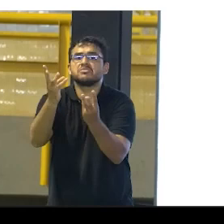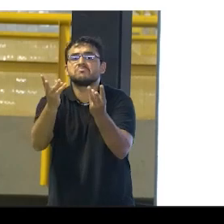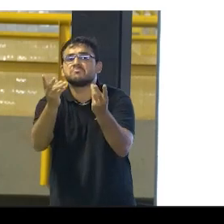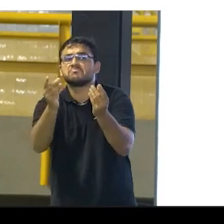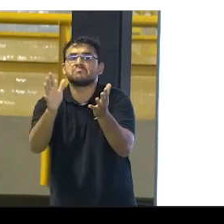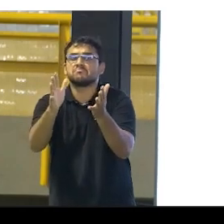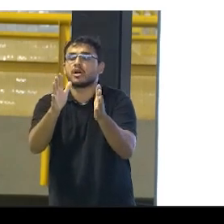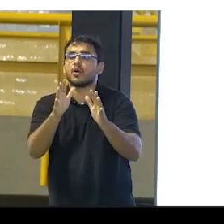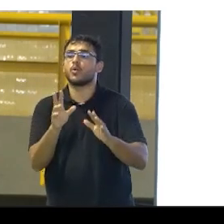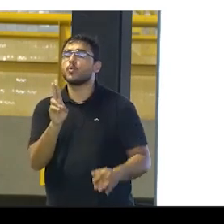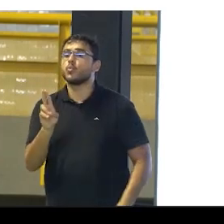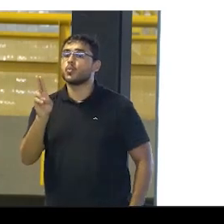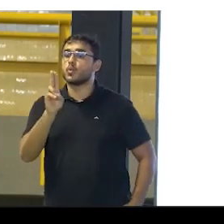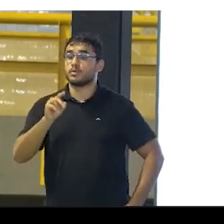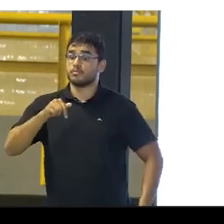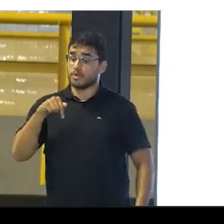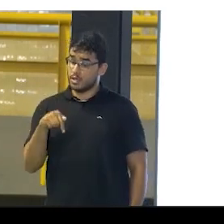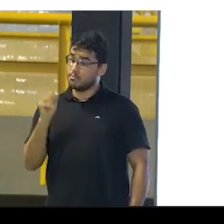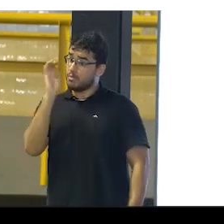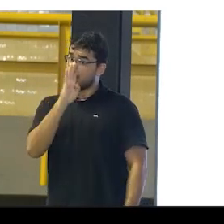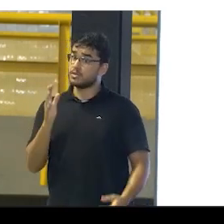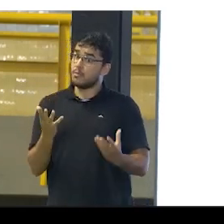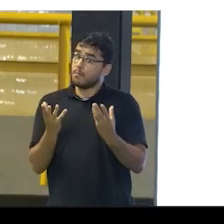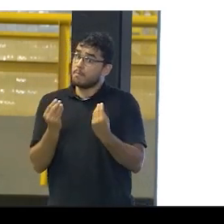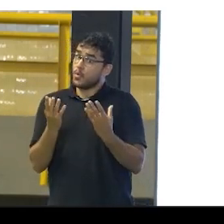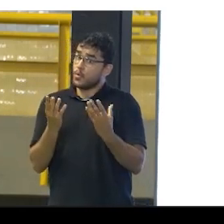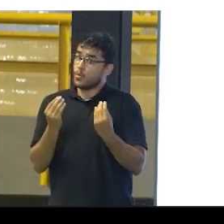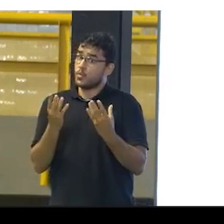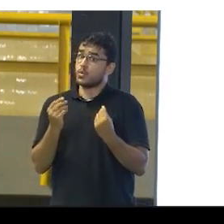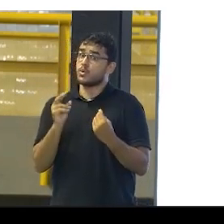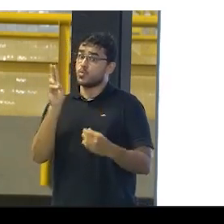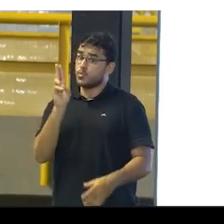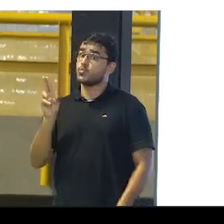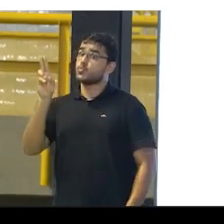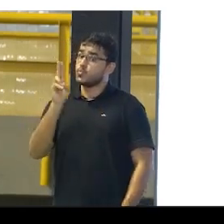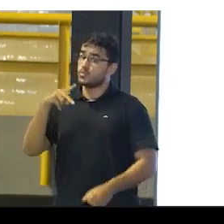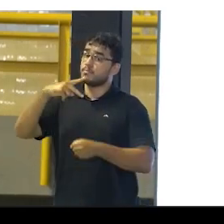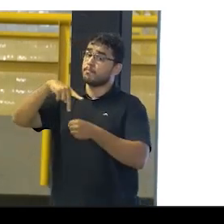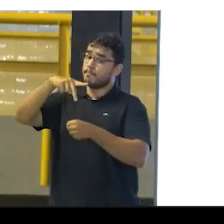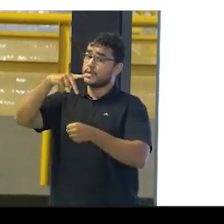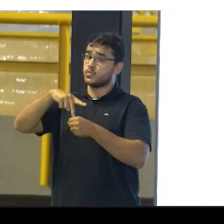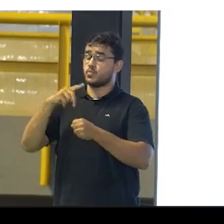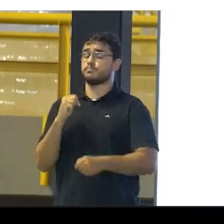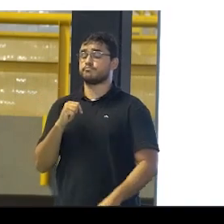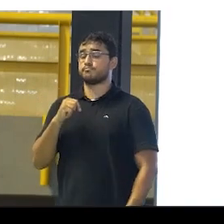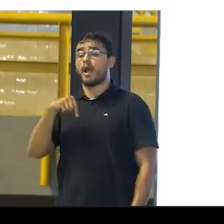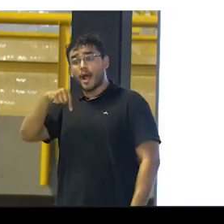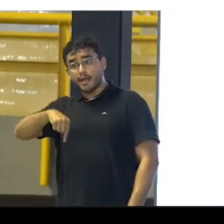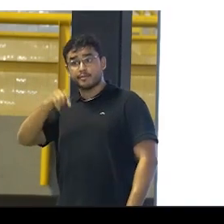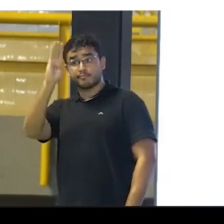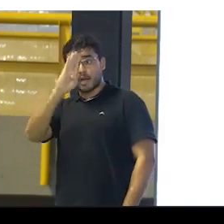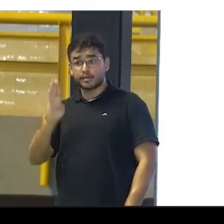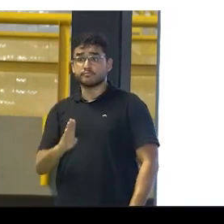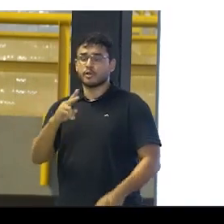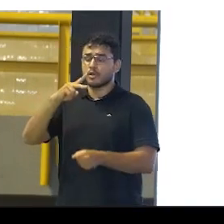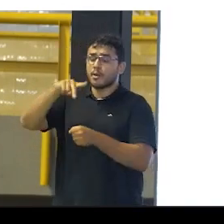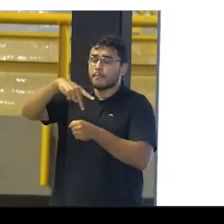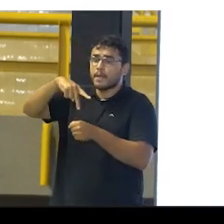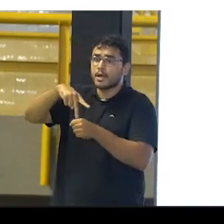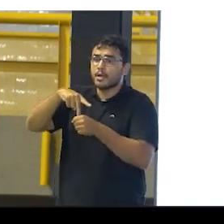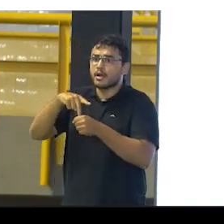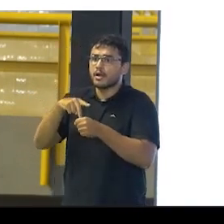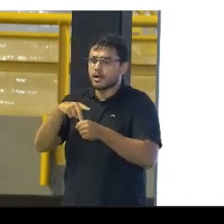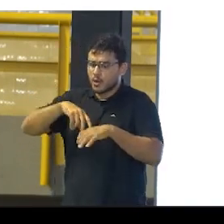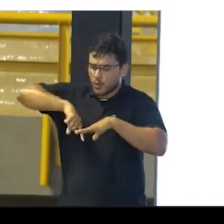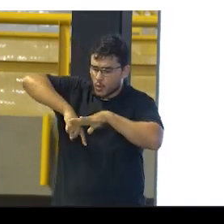a muitos países da OPEP. Só que nós consumimos a maior parte